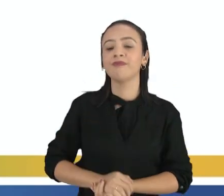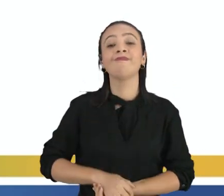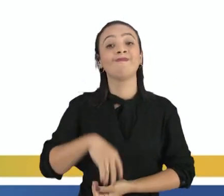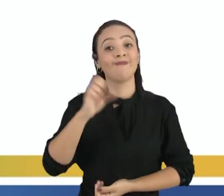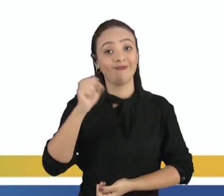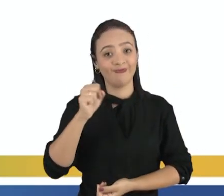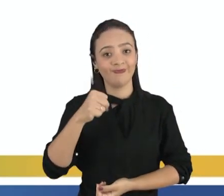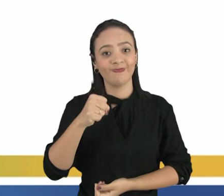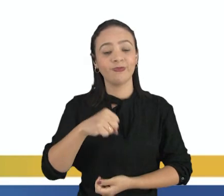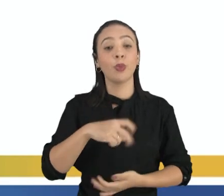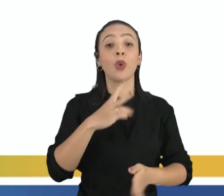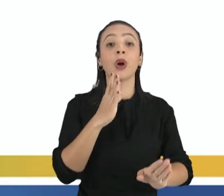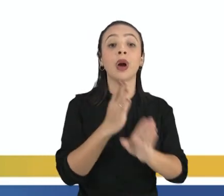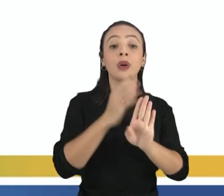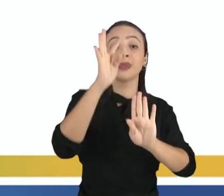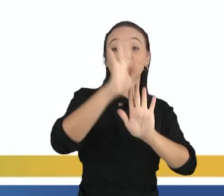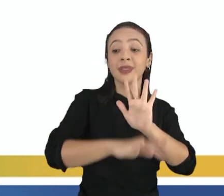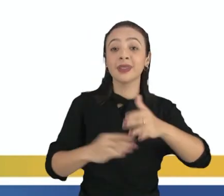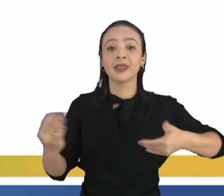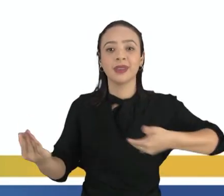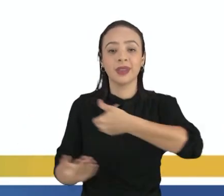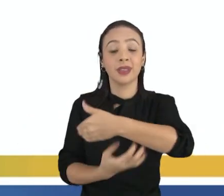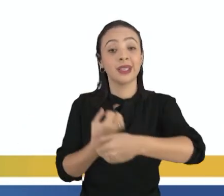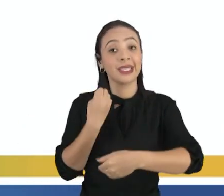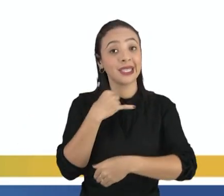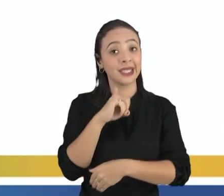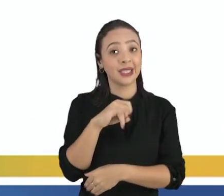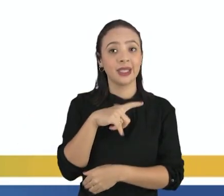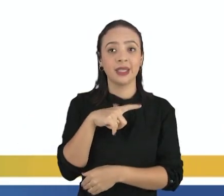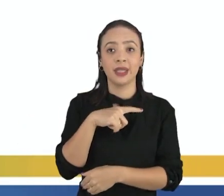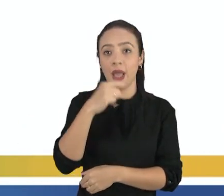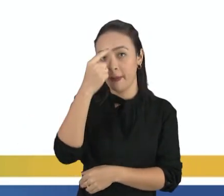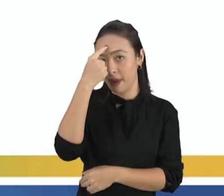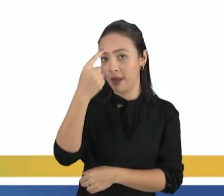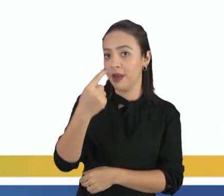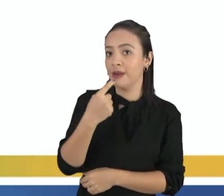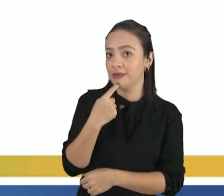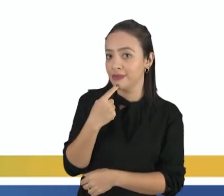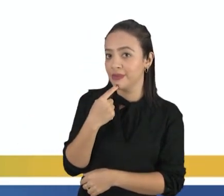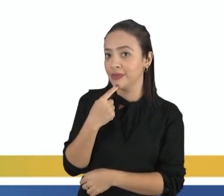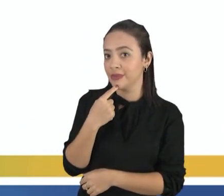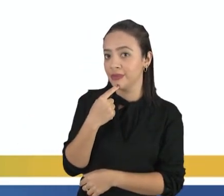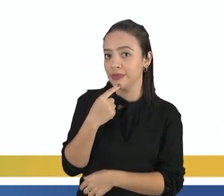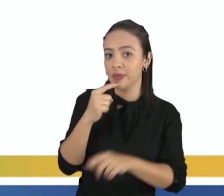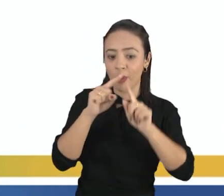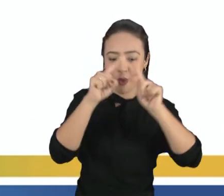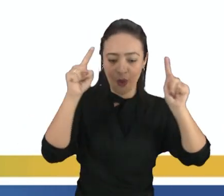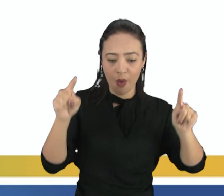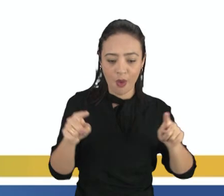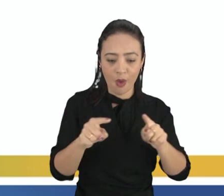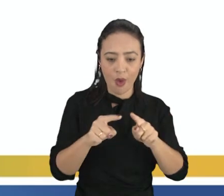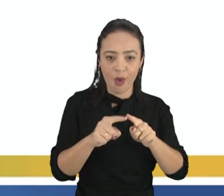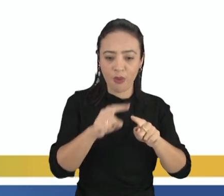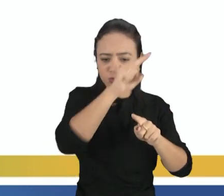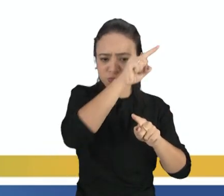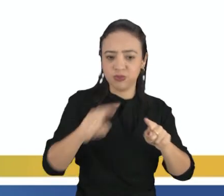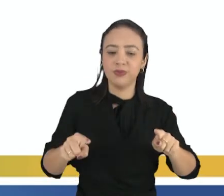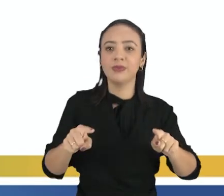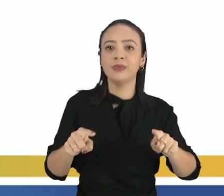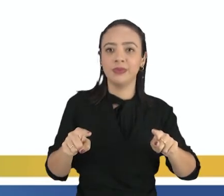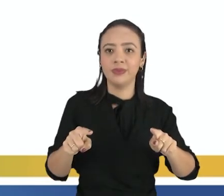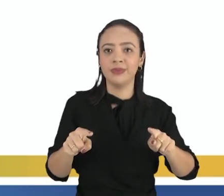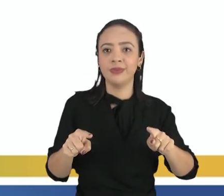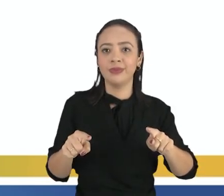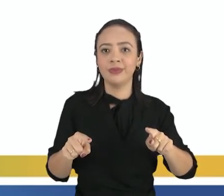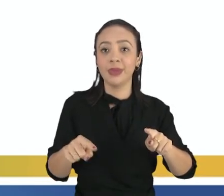pela intertextualidade. Quando se tem a imagem, né, o círculo com um corte vermelho diagonal,